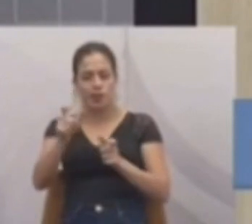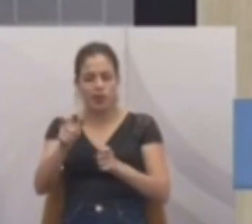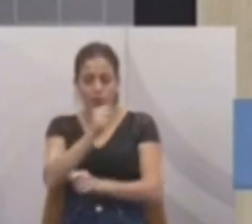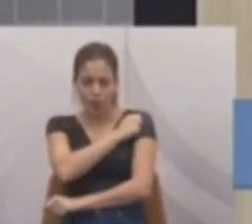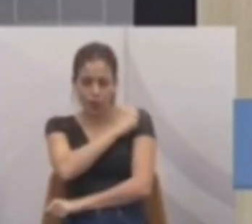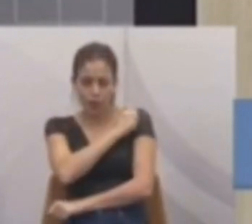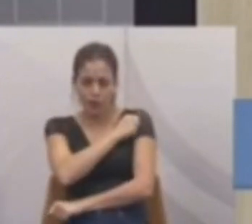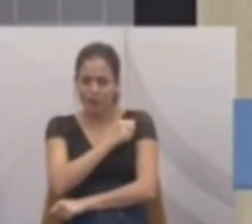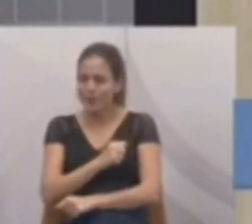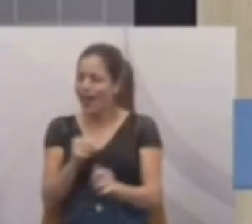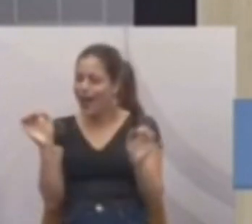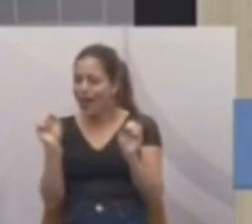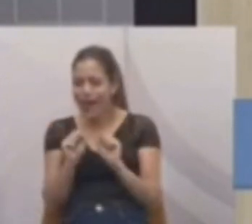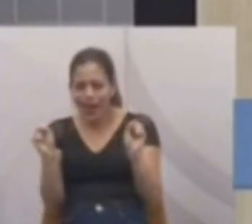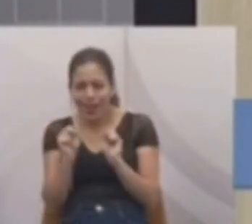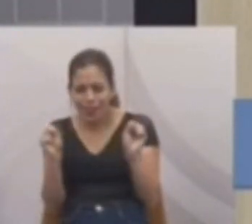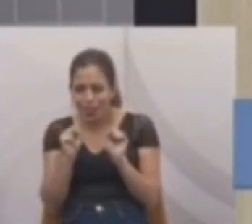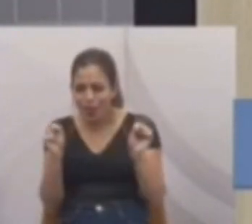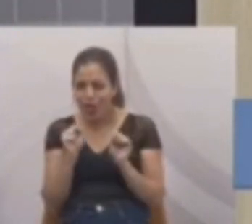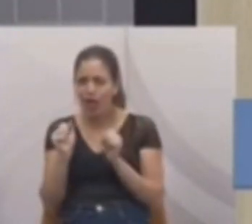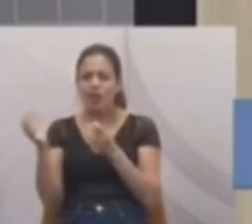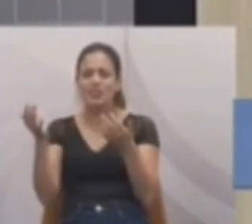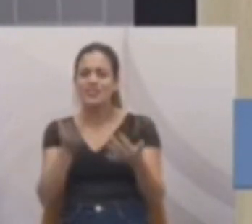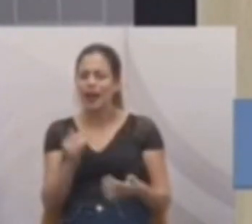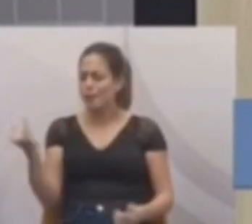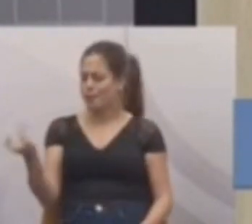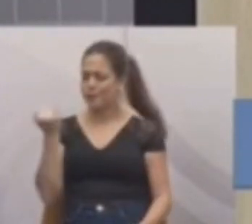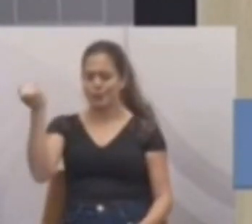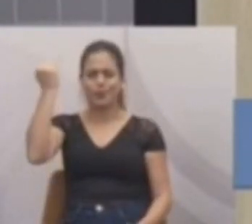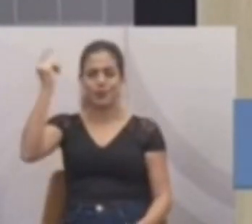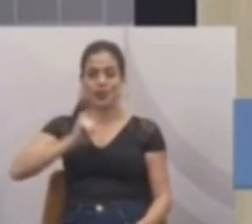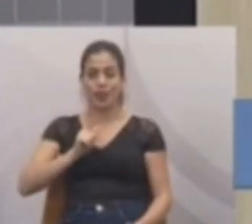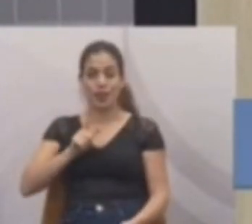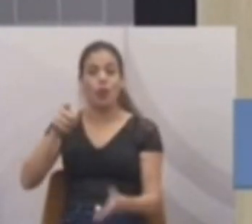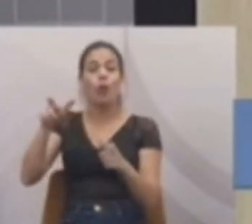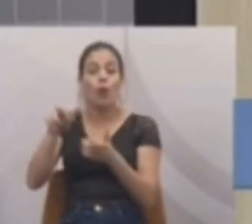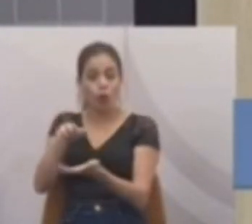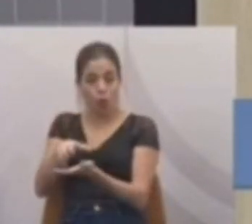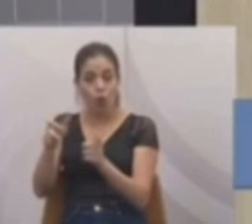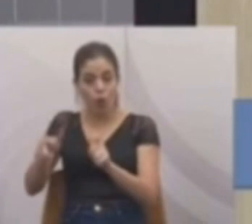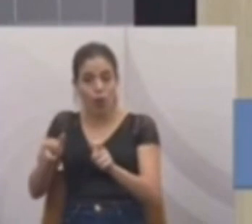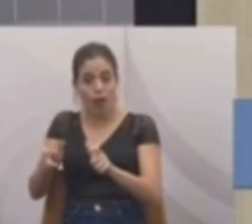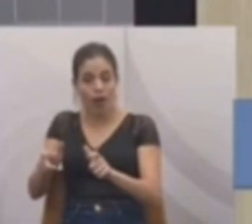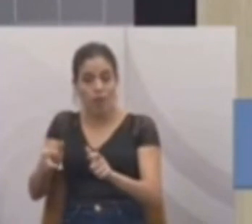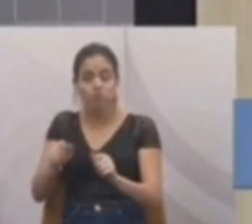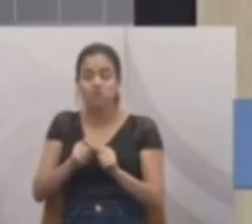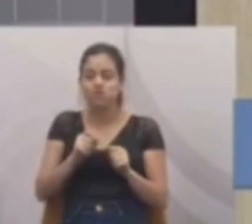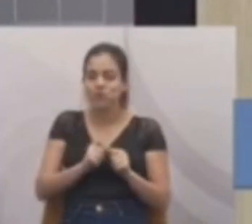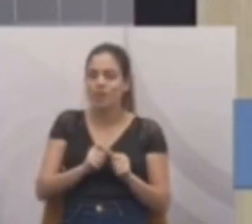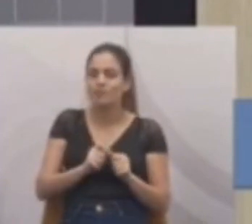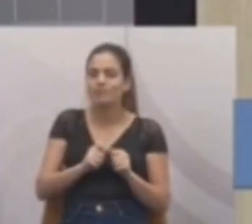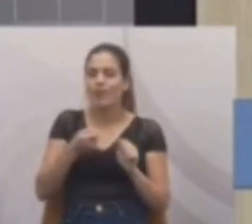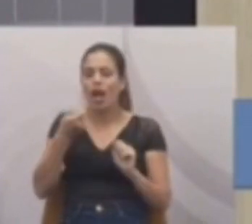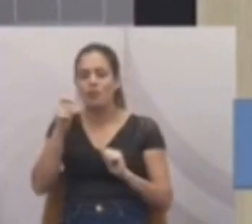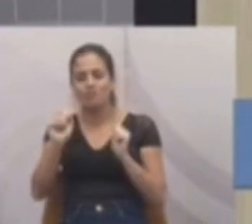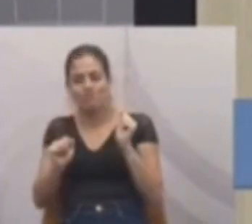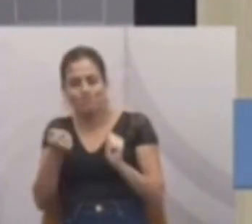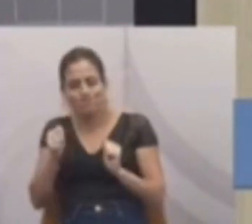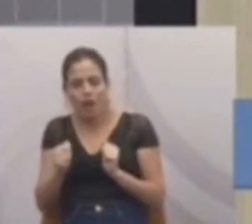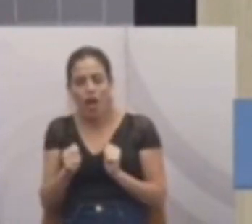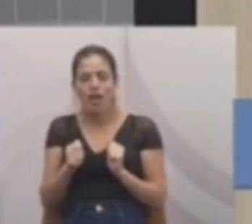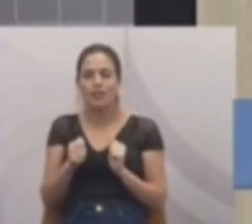muito importante na vida dos nossos alunos, ter esse espaço que foi no SESI, poder fazer atividade física,